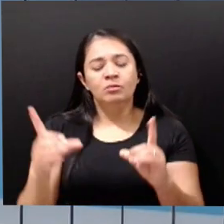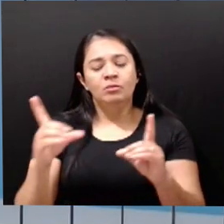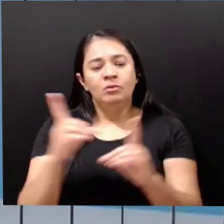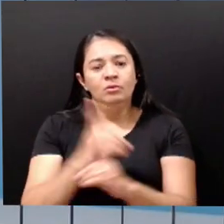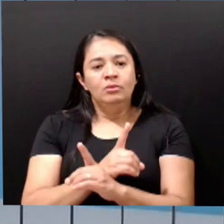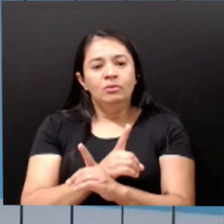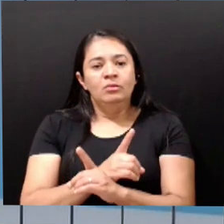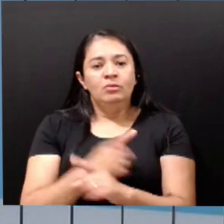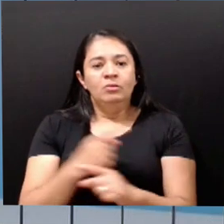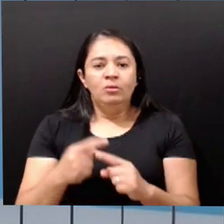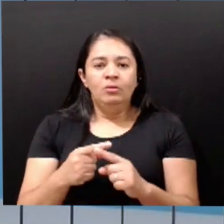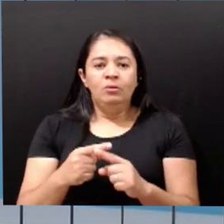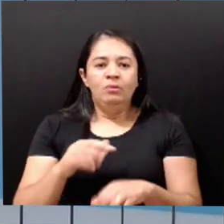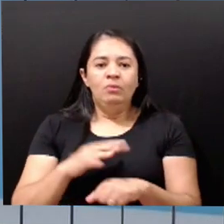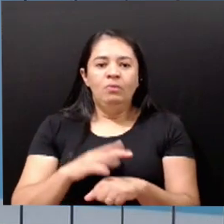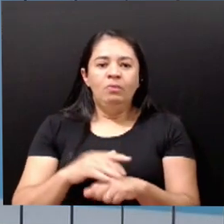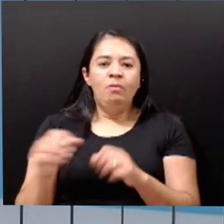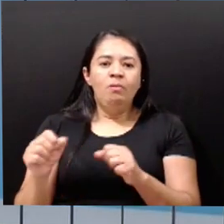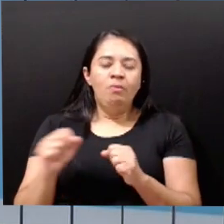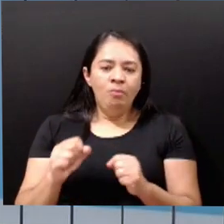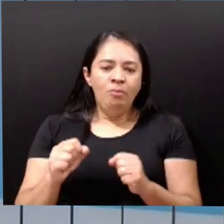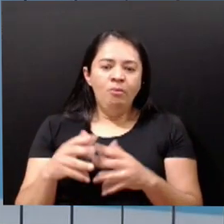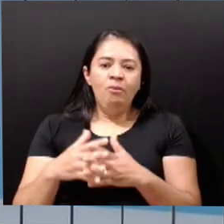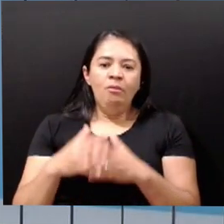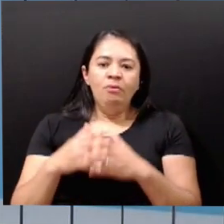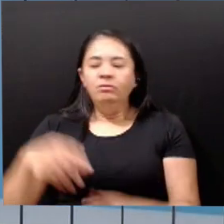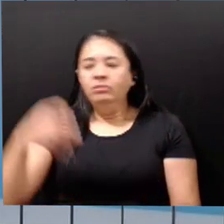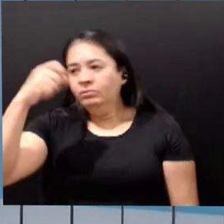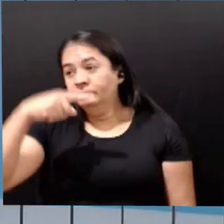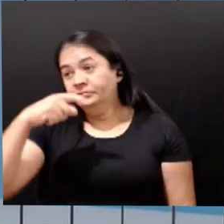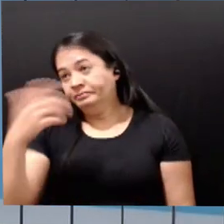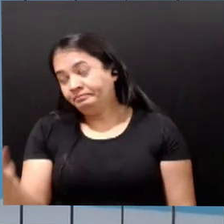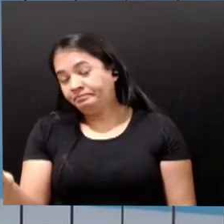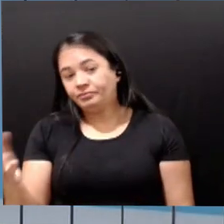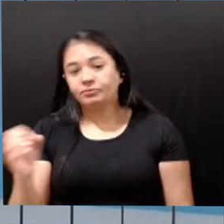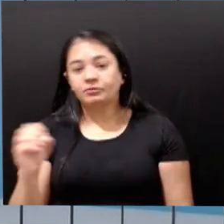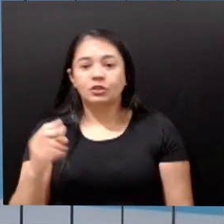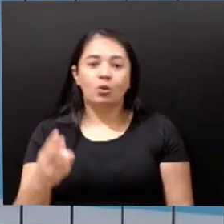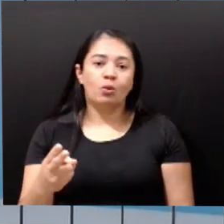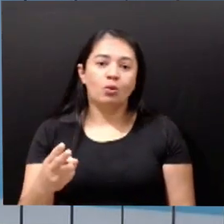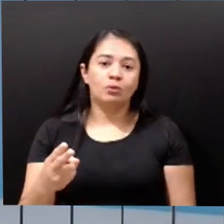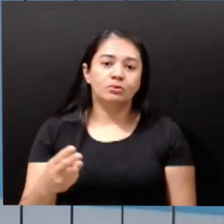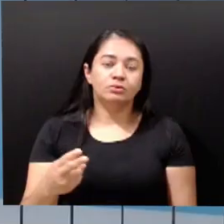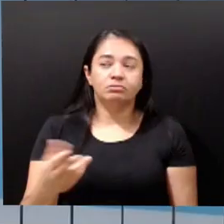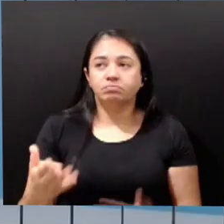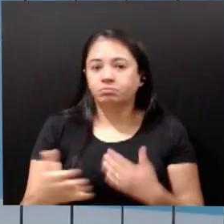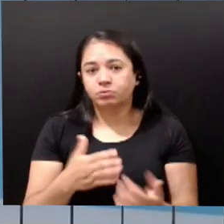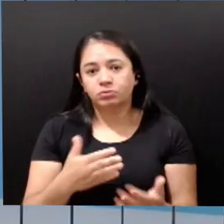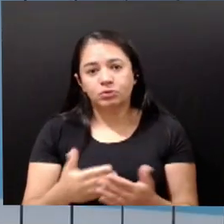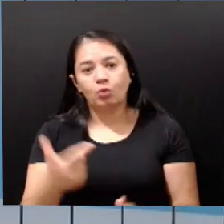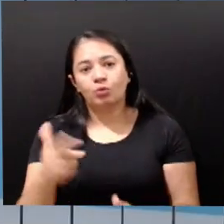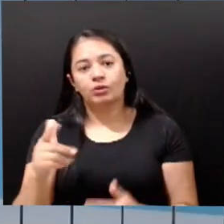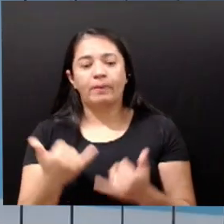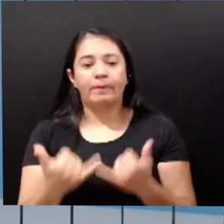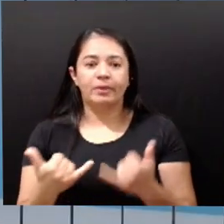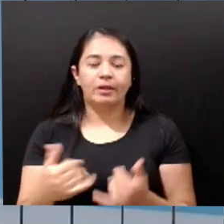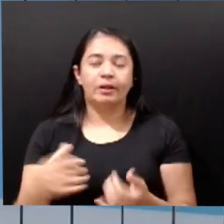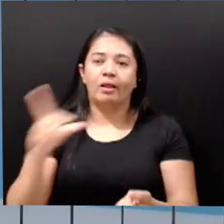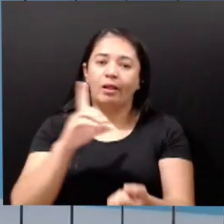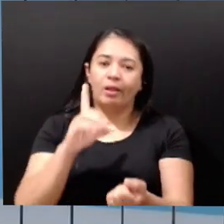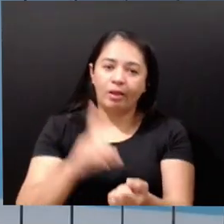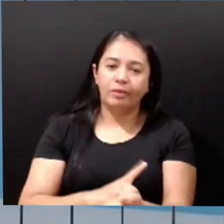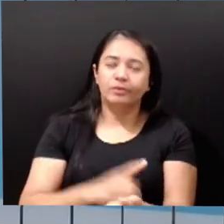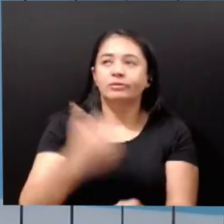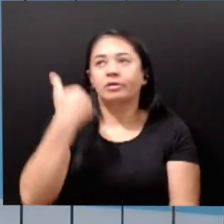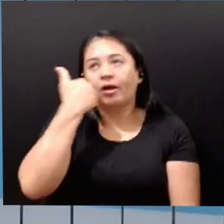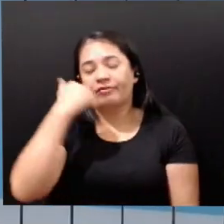o diagnóstico? Porque essa doença pode ser confundida com uma gripe, por exemplo, ou até mesmo um resfriado. Tem aí também a dengue,